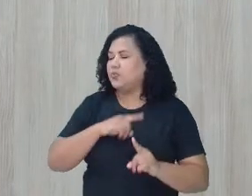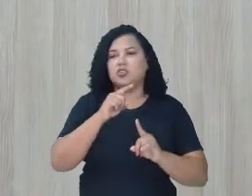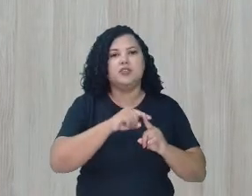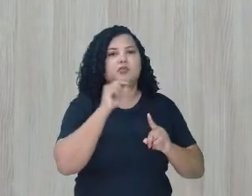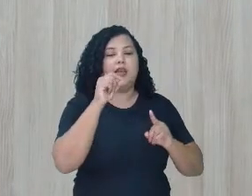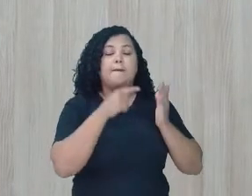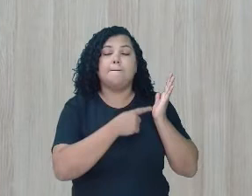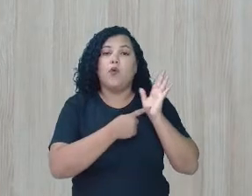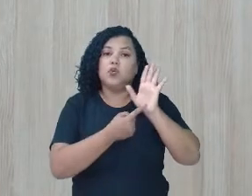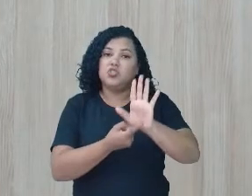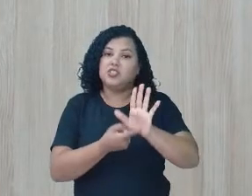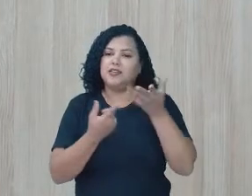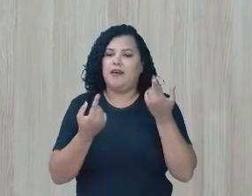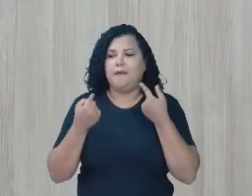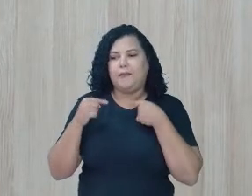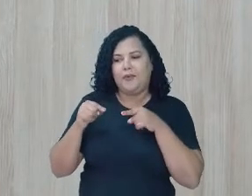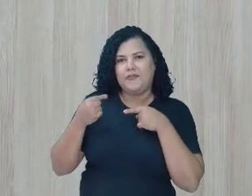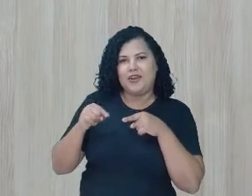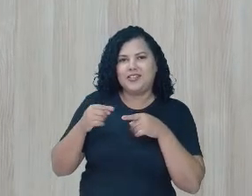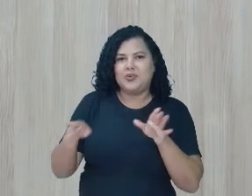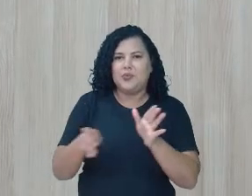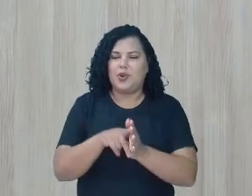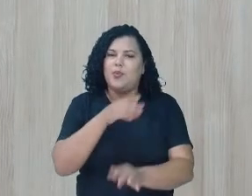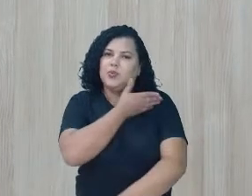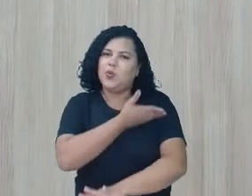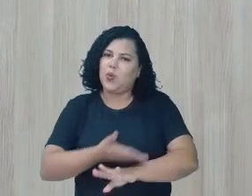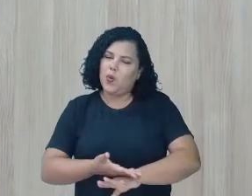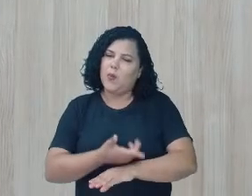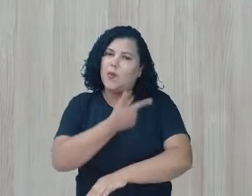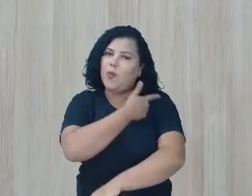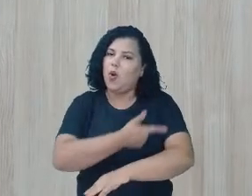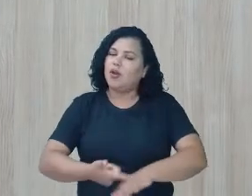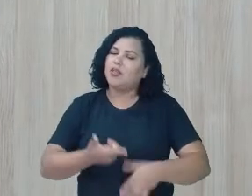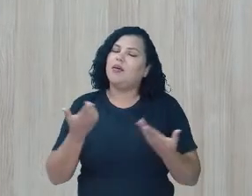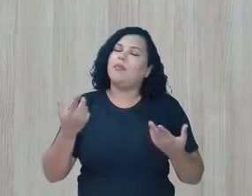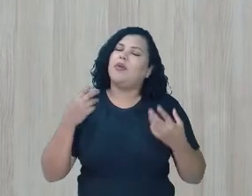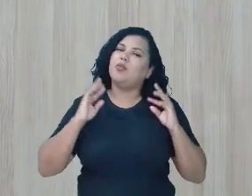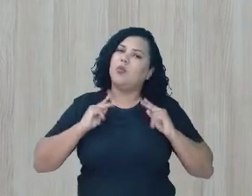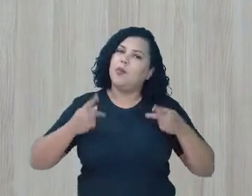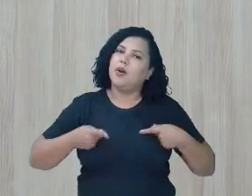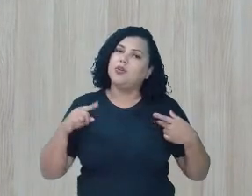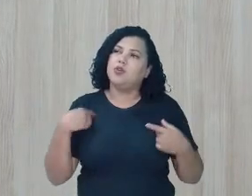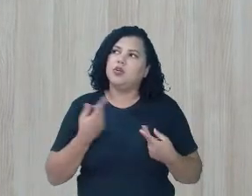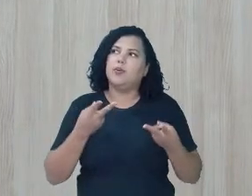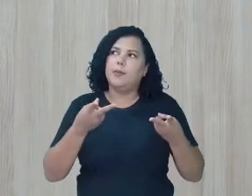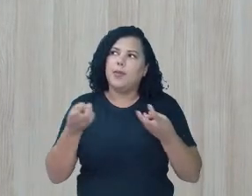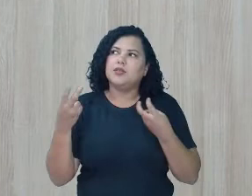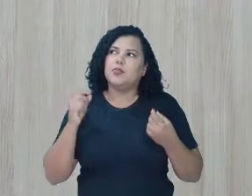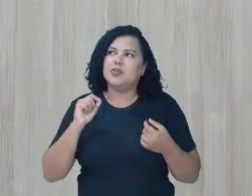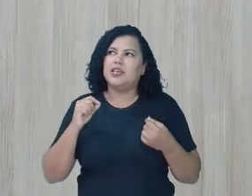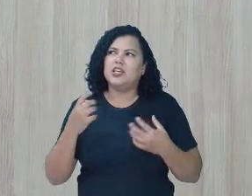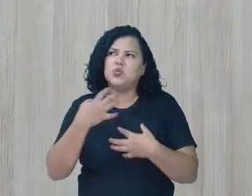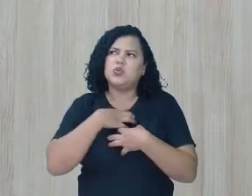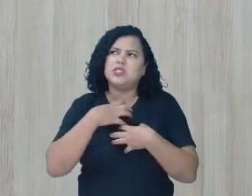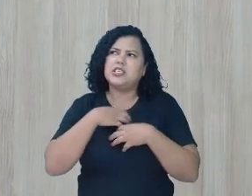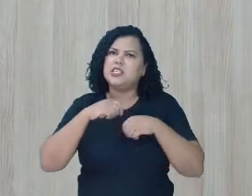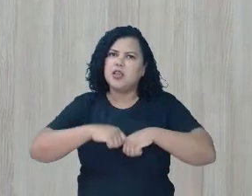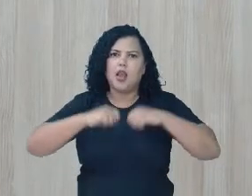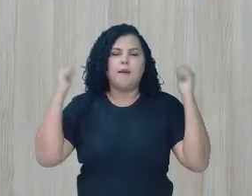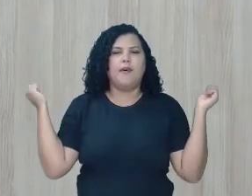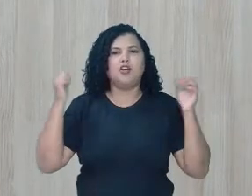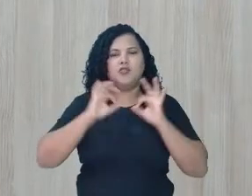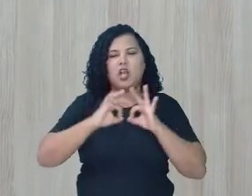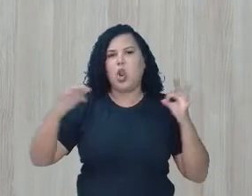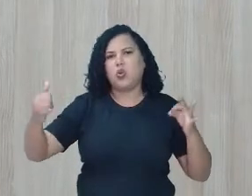justamente apontar essa ironia do comportamento humano, né? Porque a gente sente hoje que não é mais capaz de viver sem o telefone